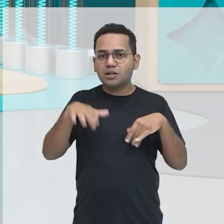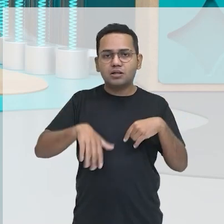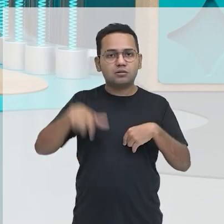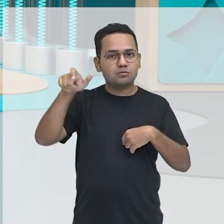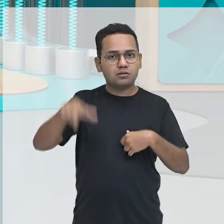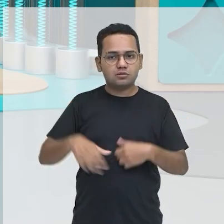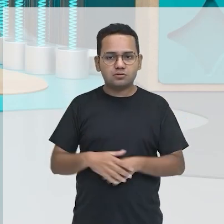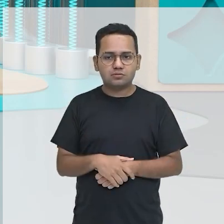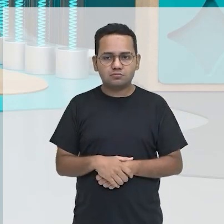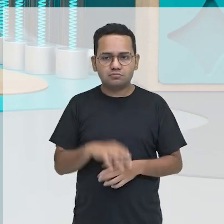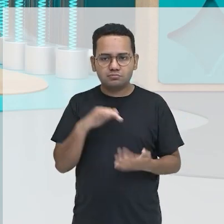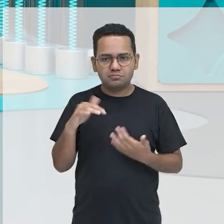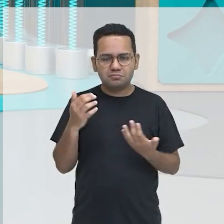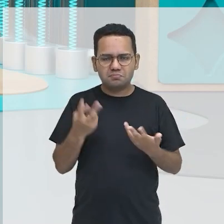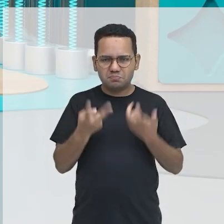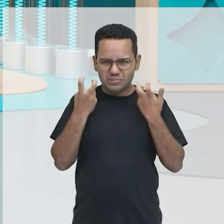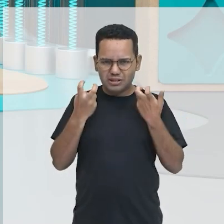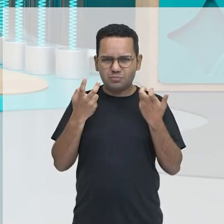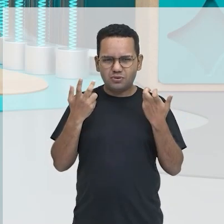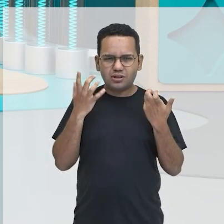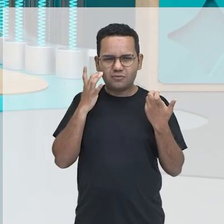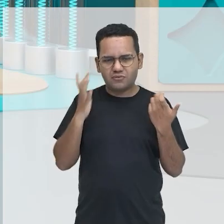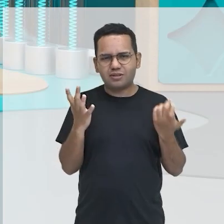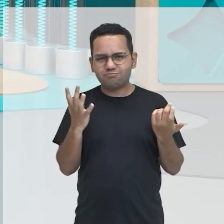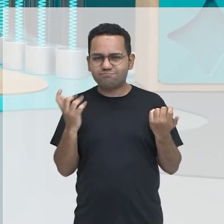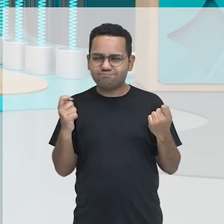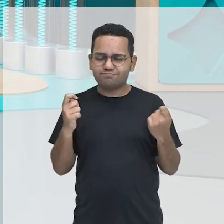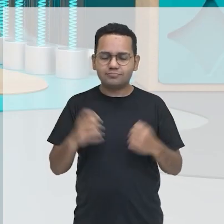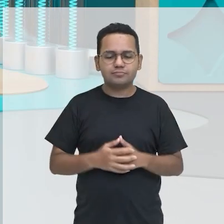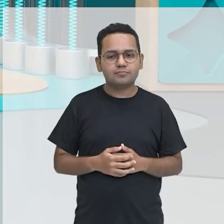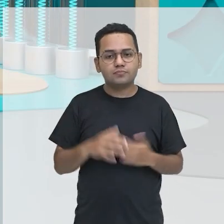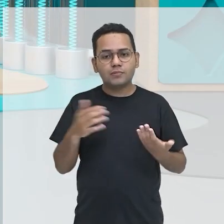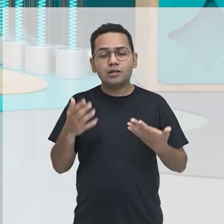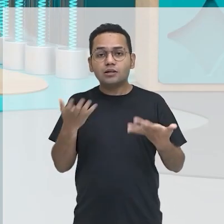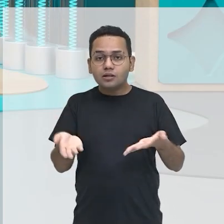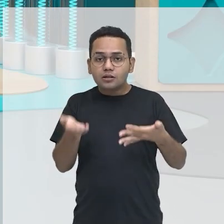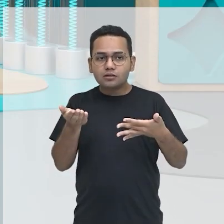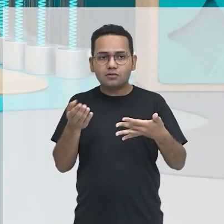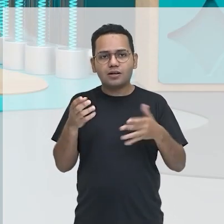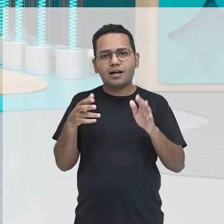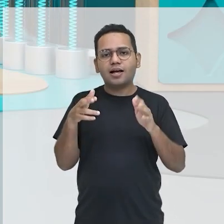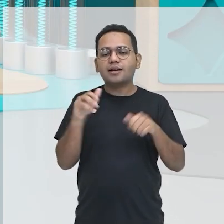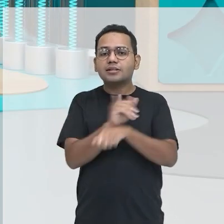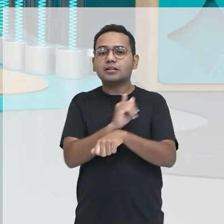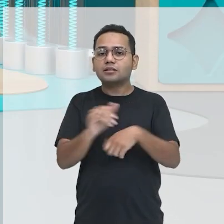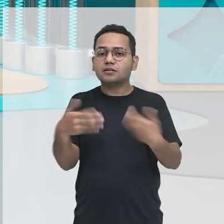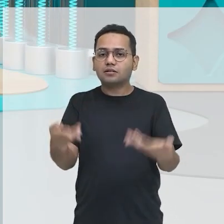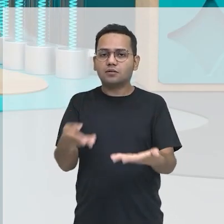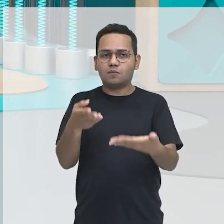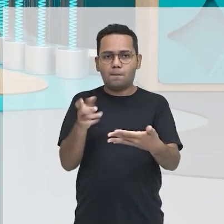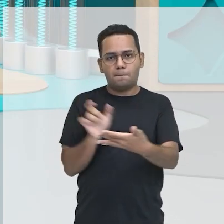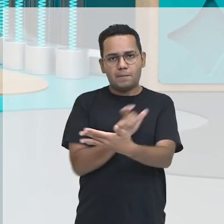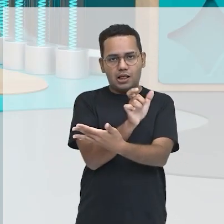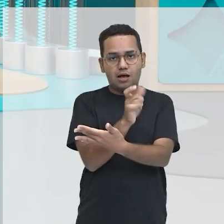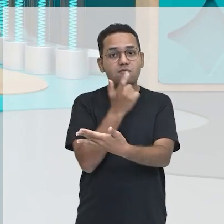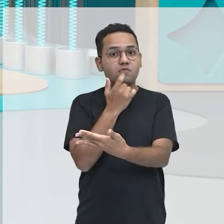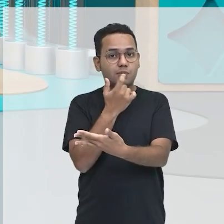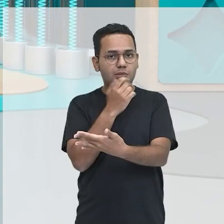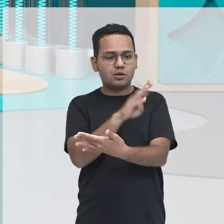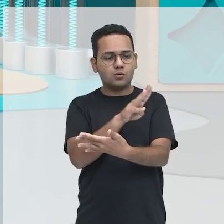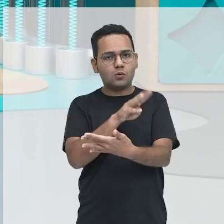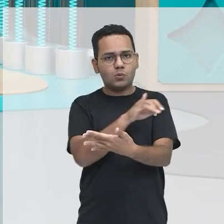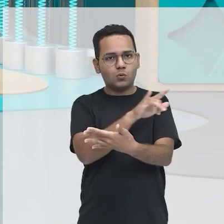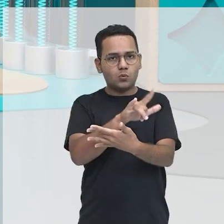sujeito. Viu como é fácil escrever uma frase no futuro? Coloca o will antes do verbo principal e você já coloca essa frase lá